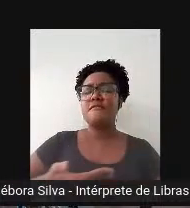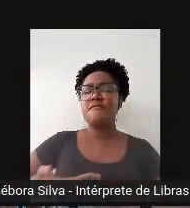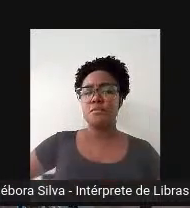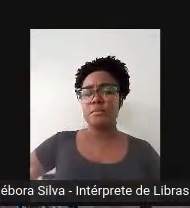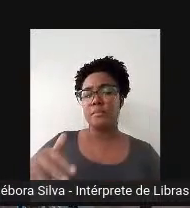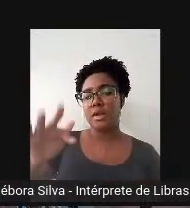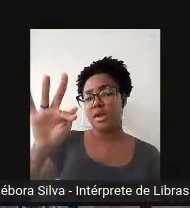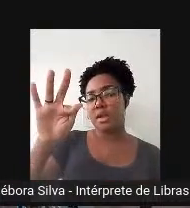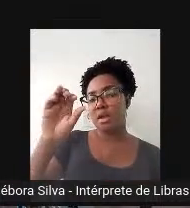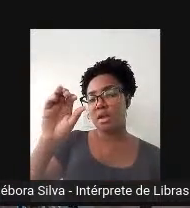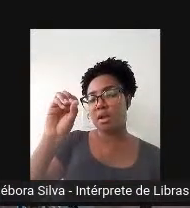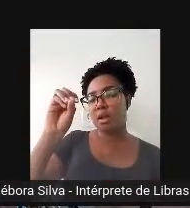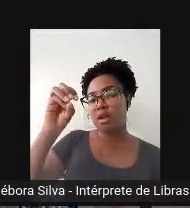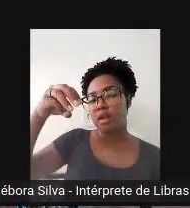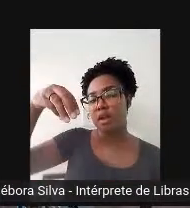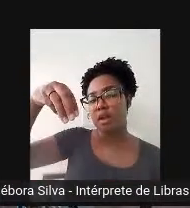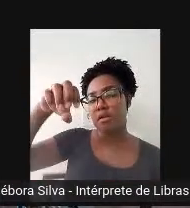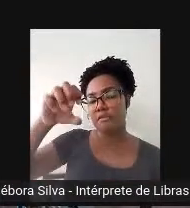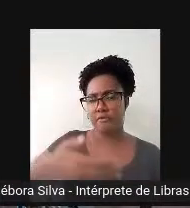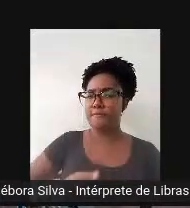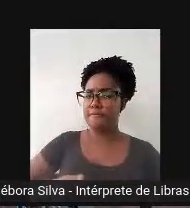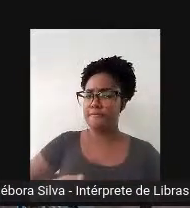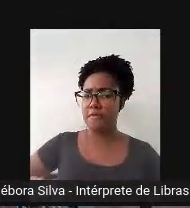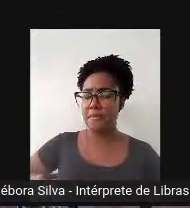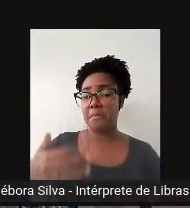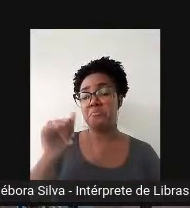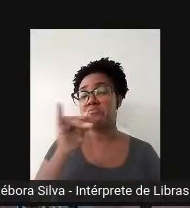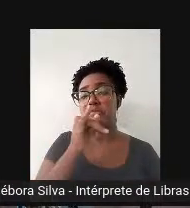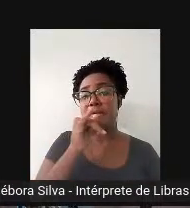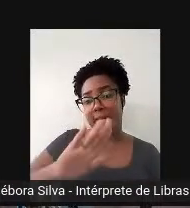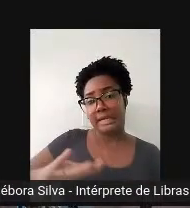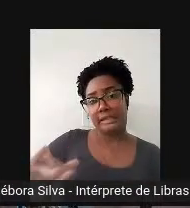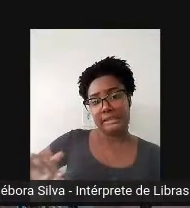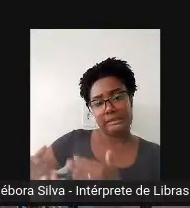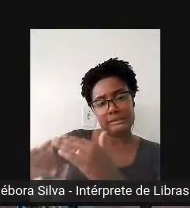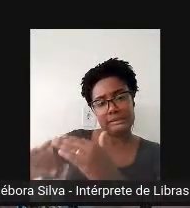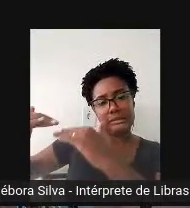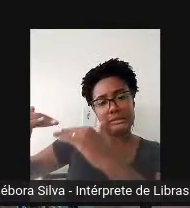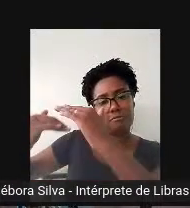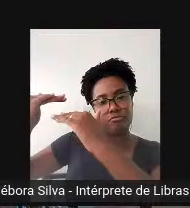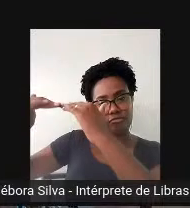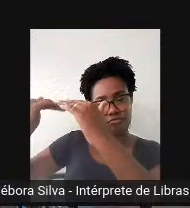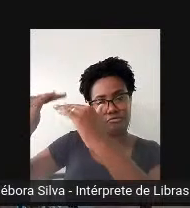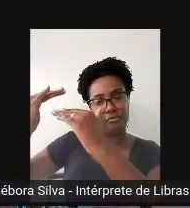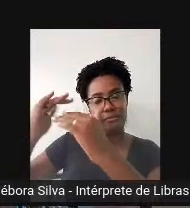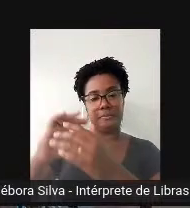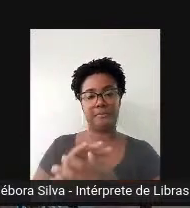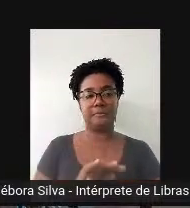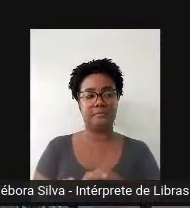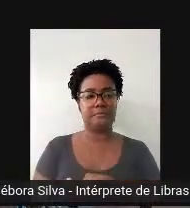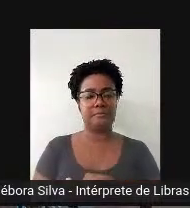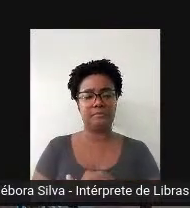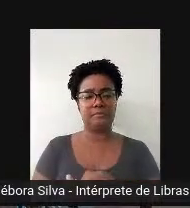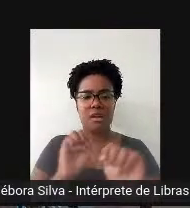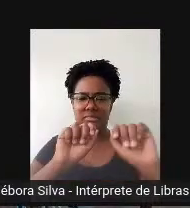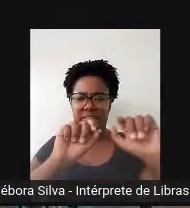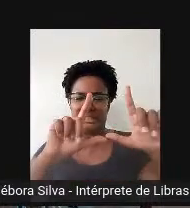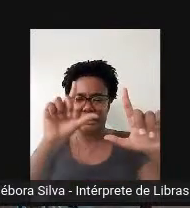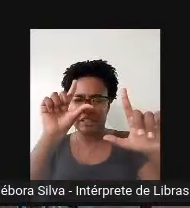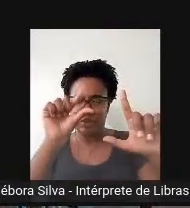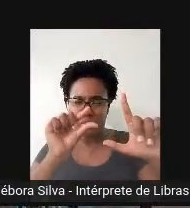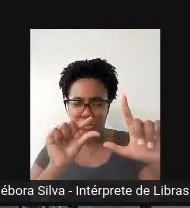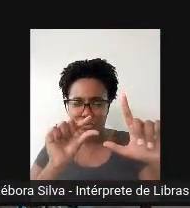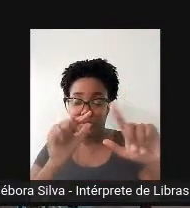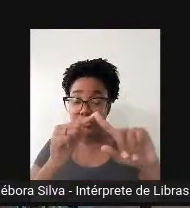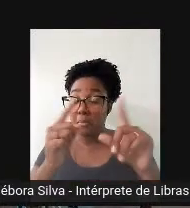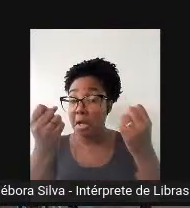estão em fase de crescimento. Essa tabelinha ela é pequenininha, ela está difícil de ler, mas aí o que diz é o seguinte,